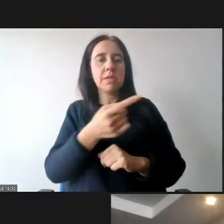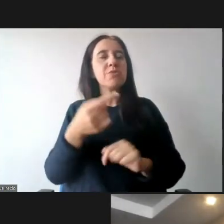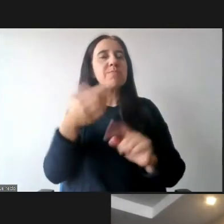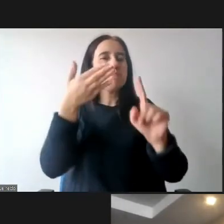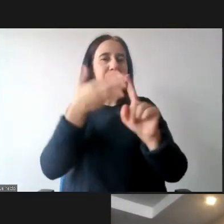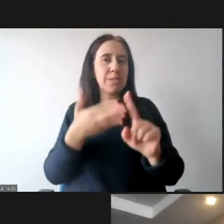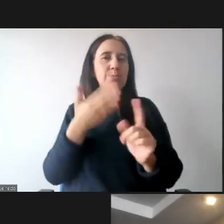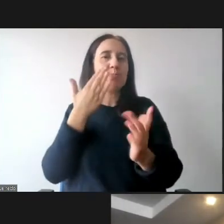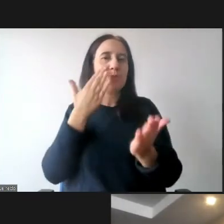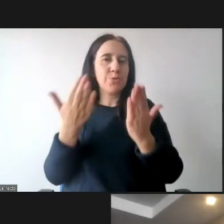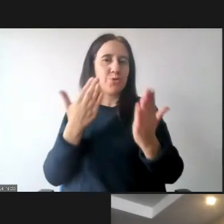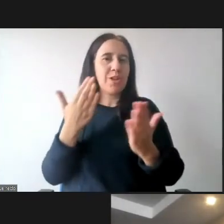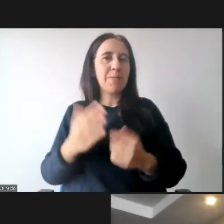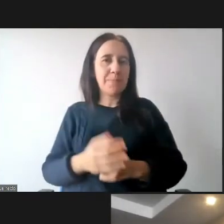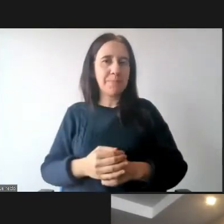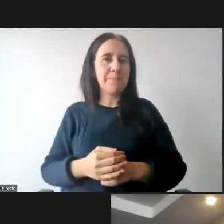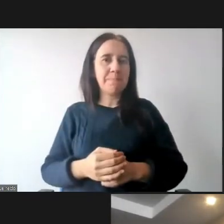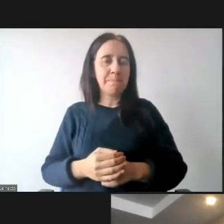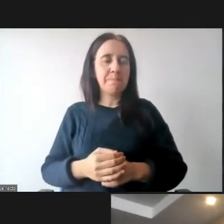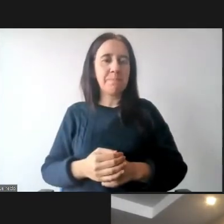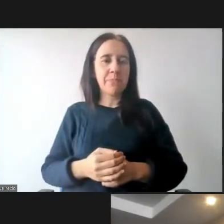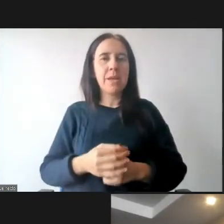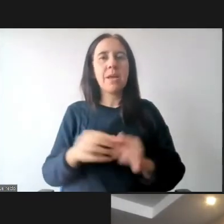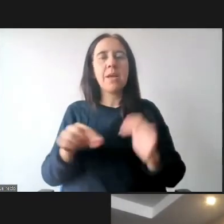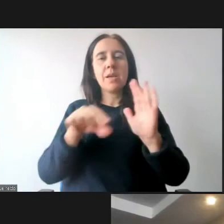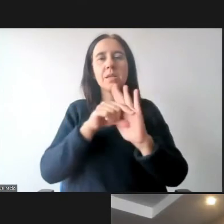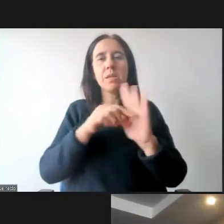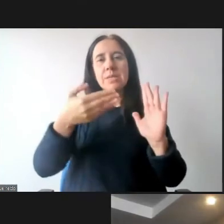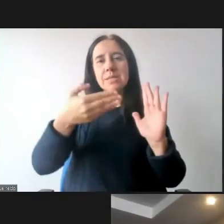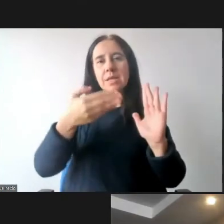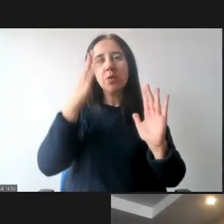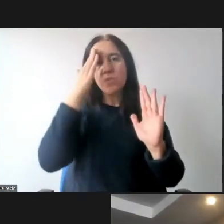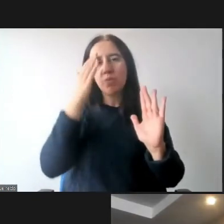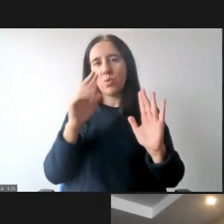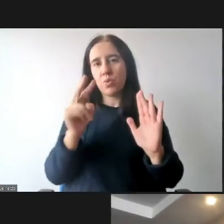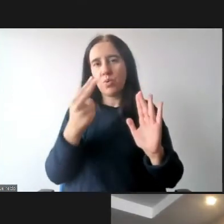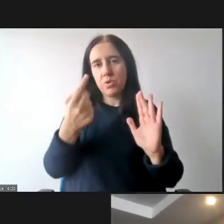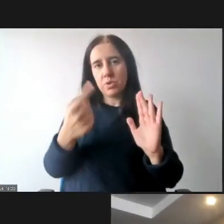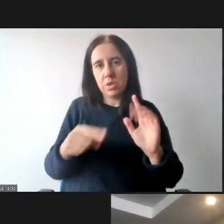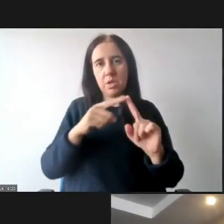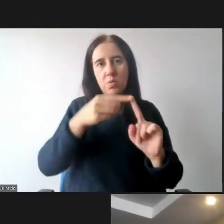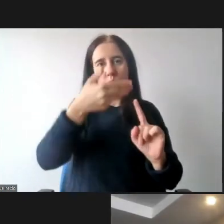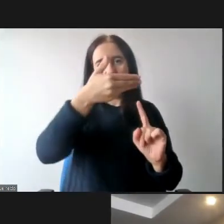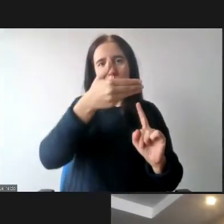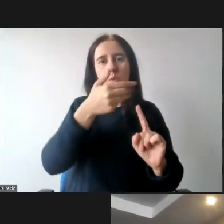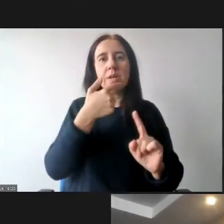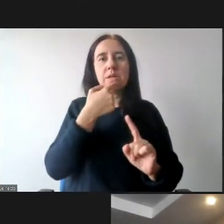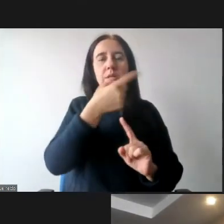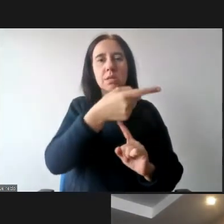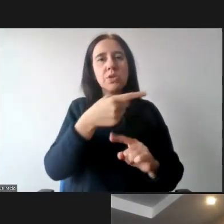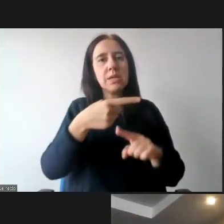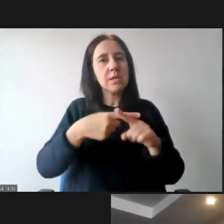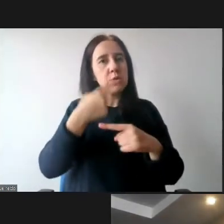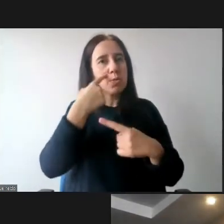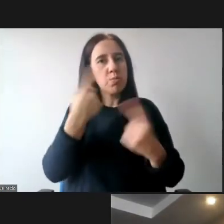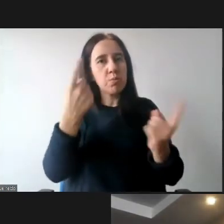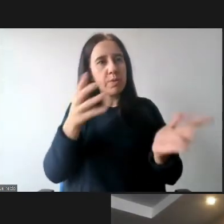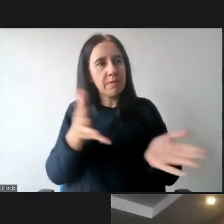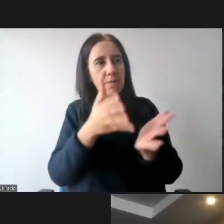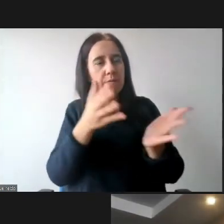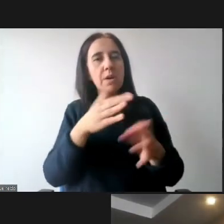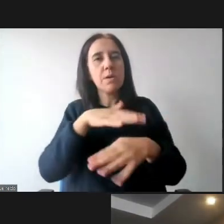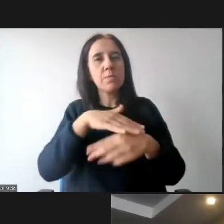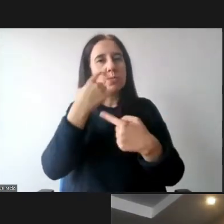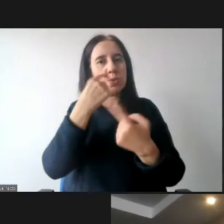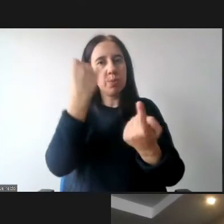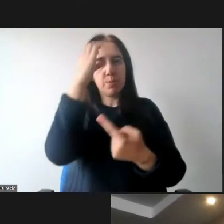proporcionalidade. Este artigo 7º tem 2 números. No número 1 estabelece que na prossecução do interesse público, a administração